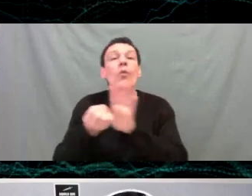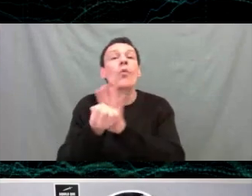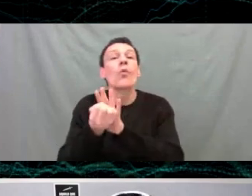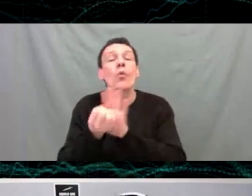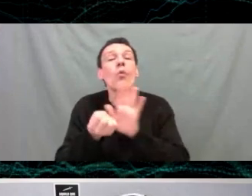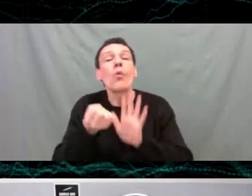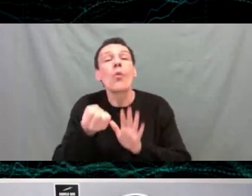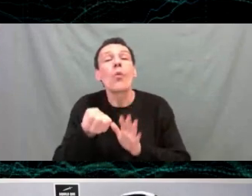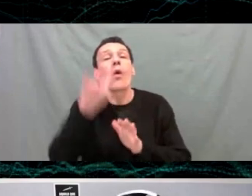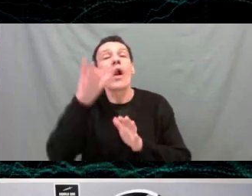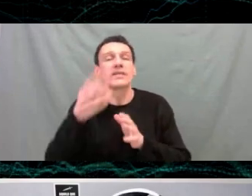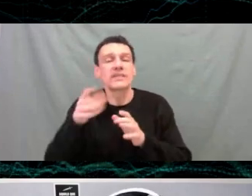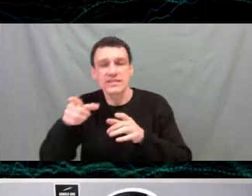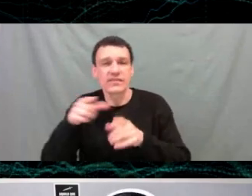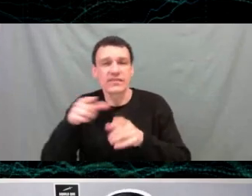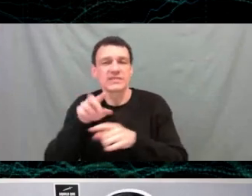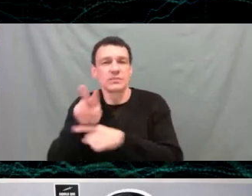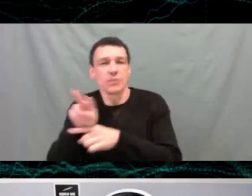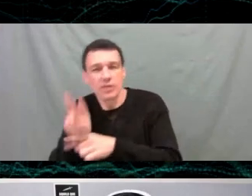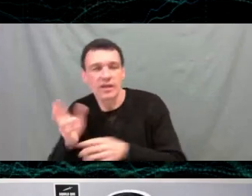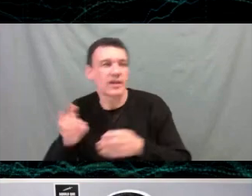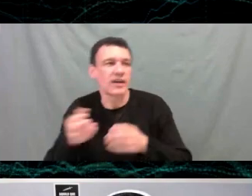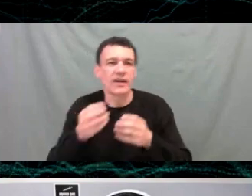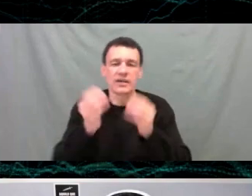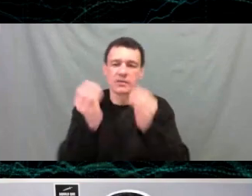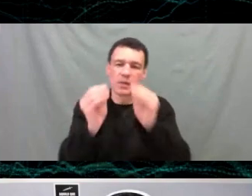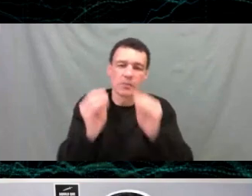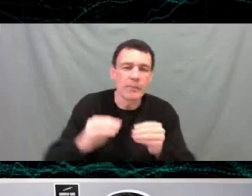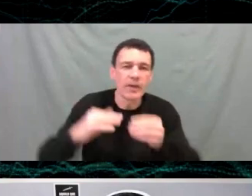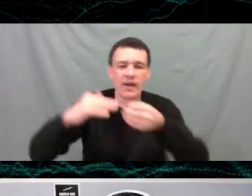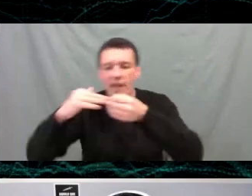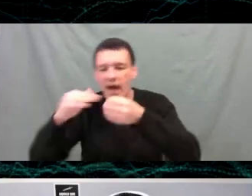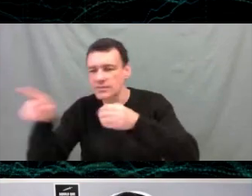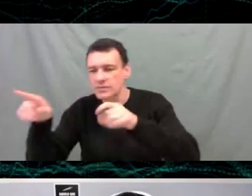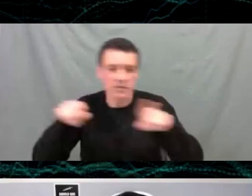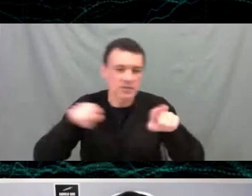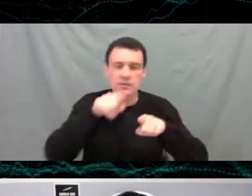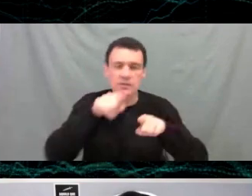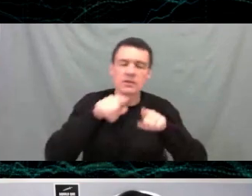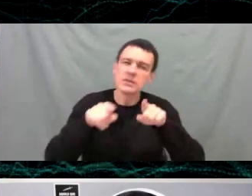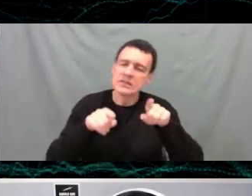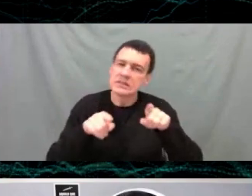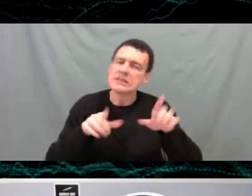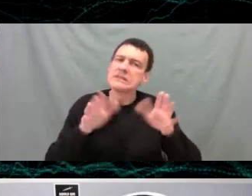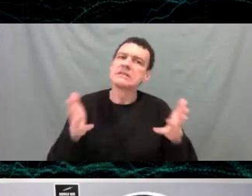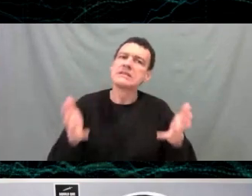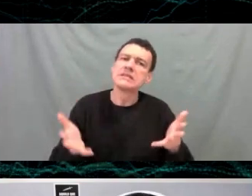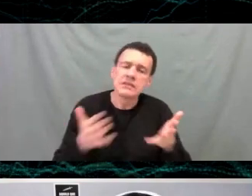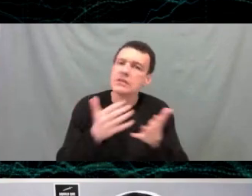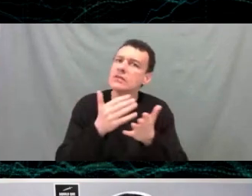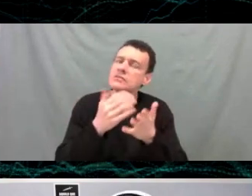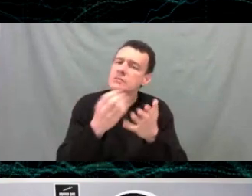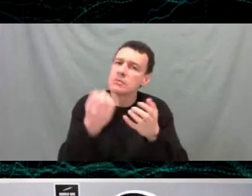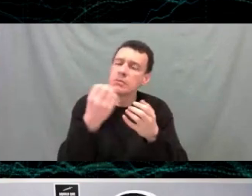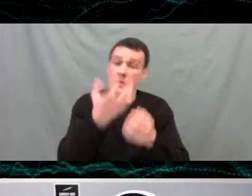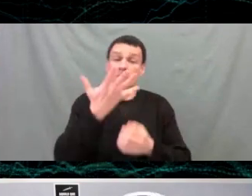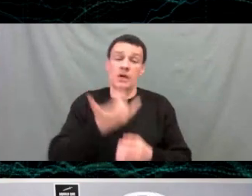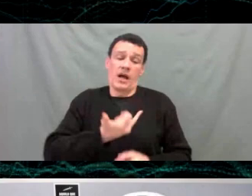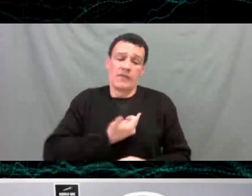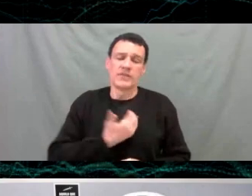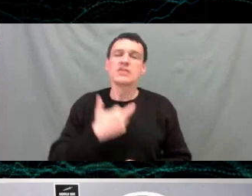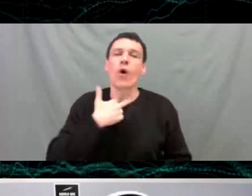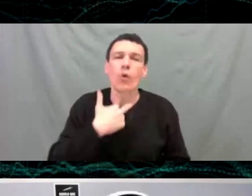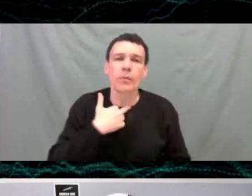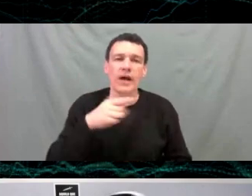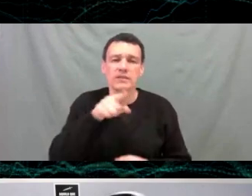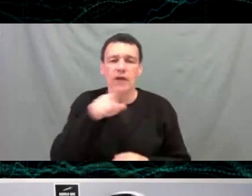como que você tá tratando esses dados, você começa a pensar assim, poxa, está começando a pipocar trigger aqui que eu nunca vi na minha vida. Eu preciso entender como